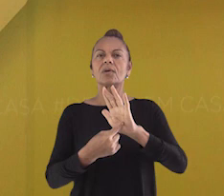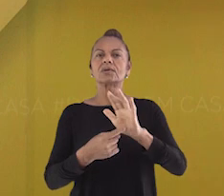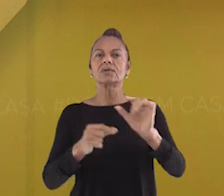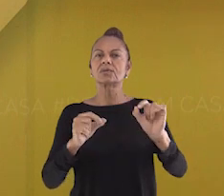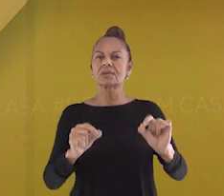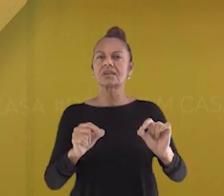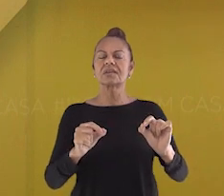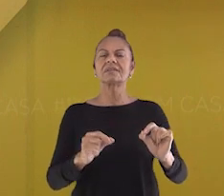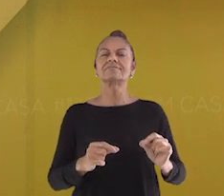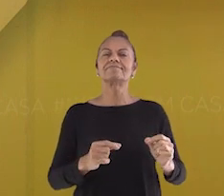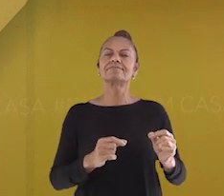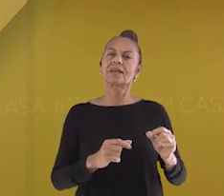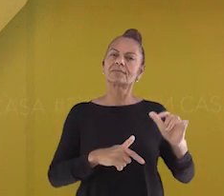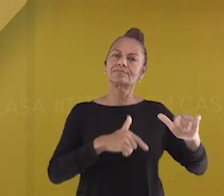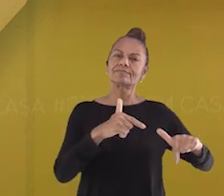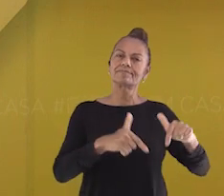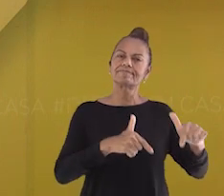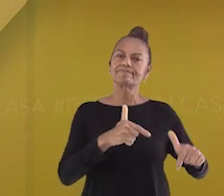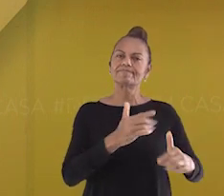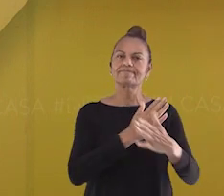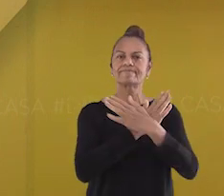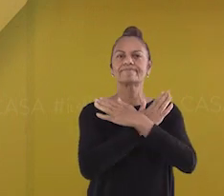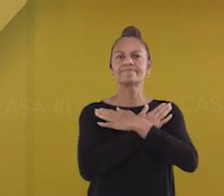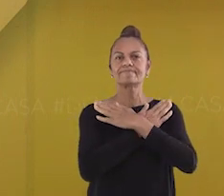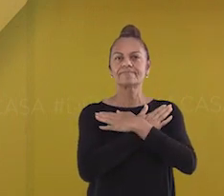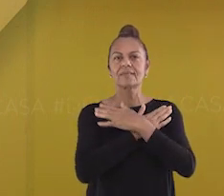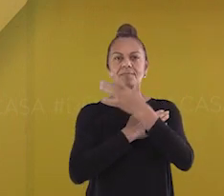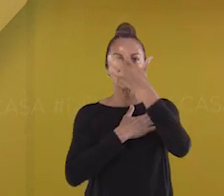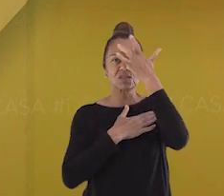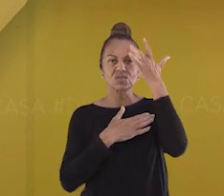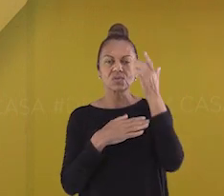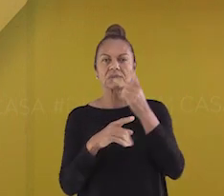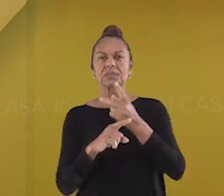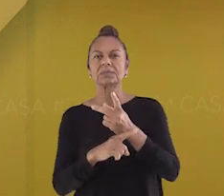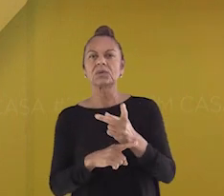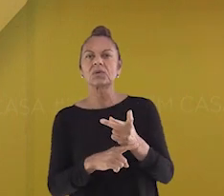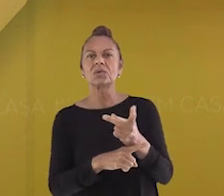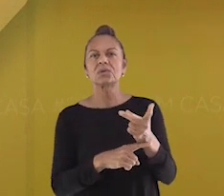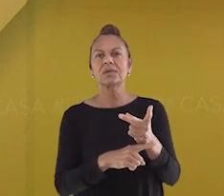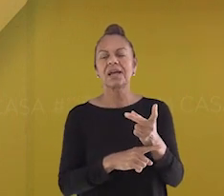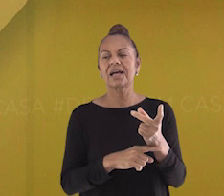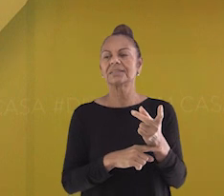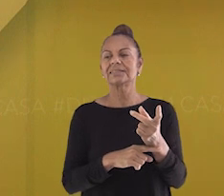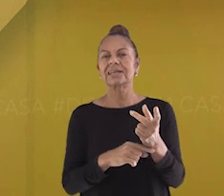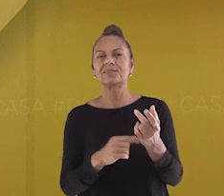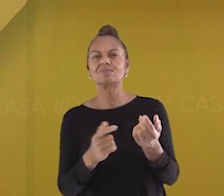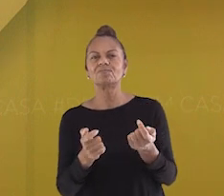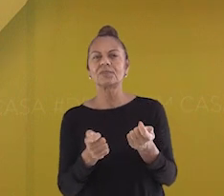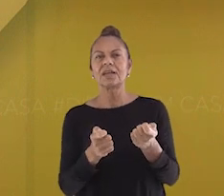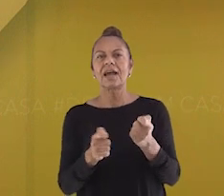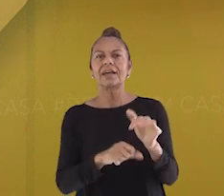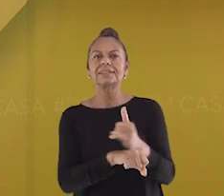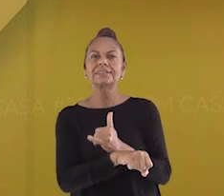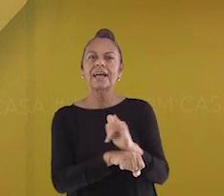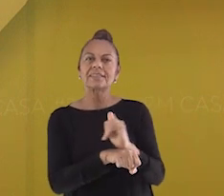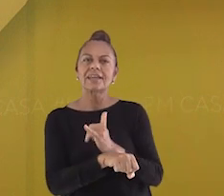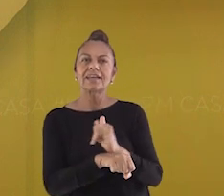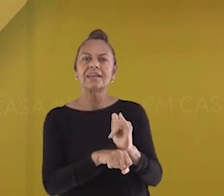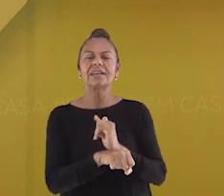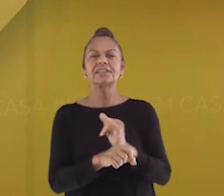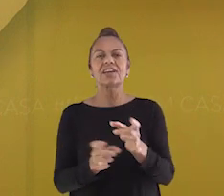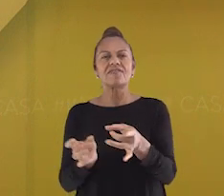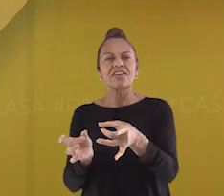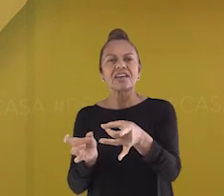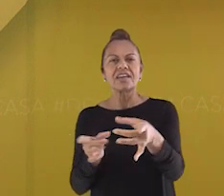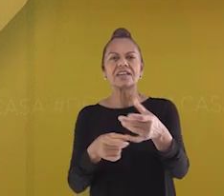são muitas, mas o que mais se destaca é o desemprego, que leva pessoas a procurarem